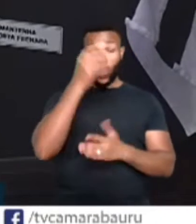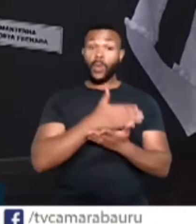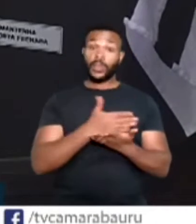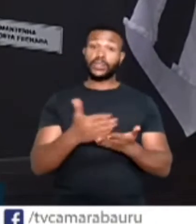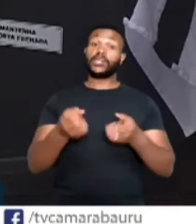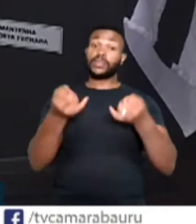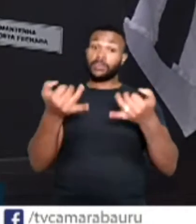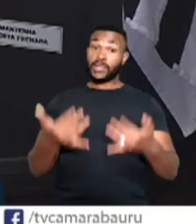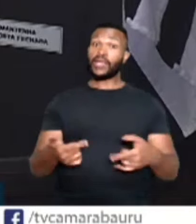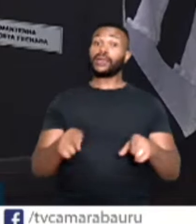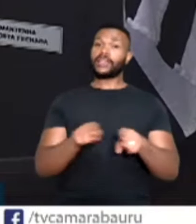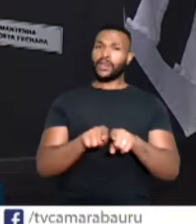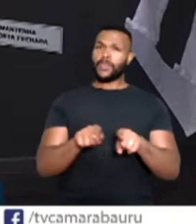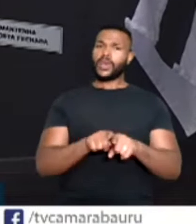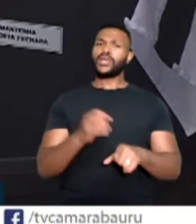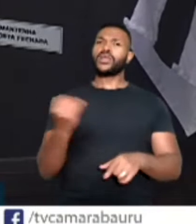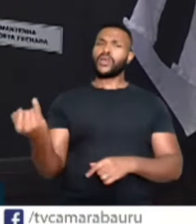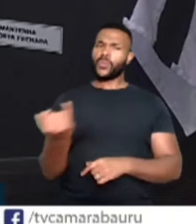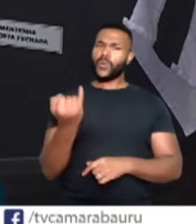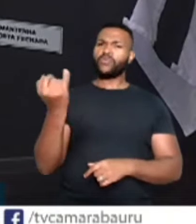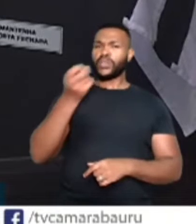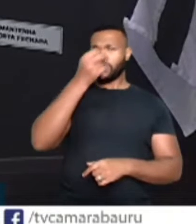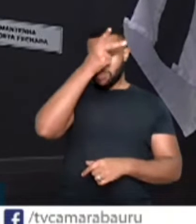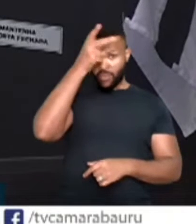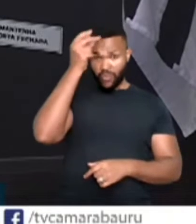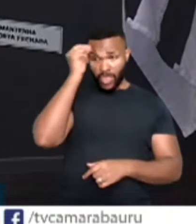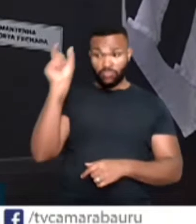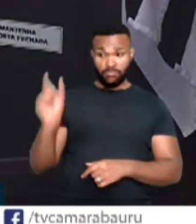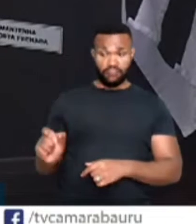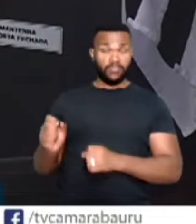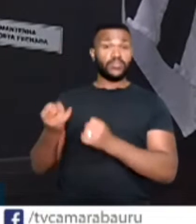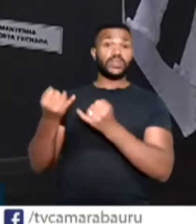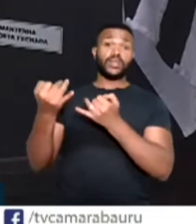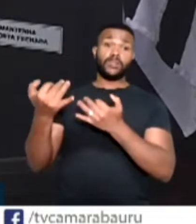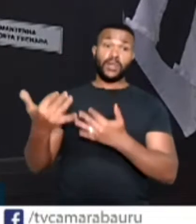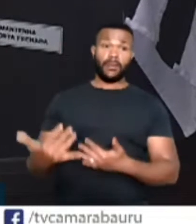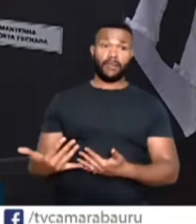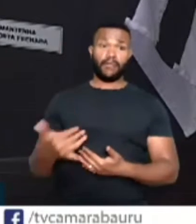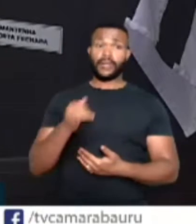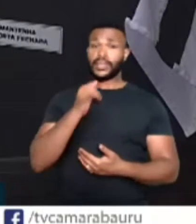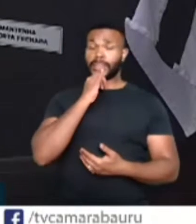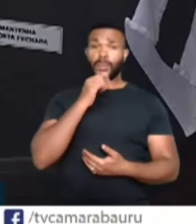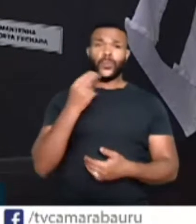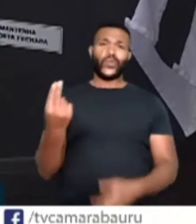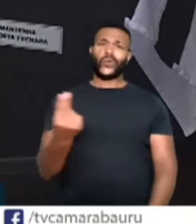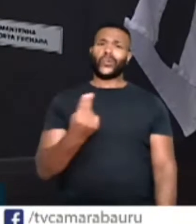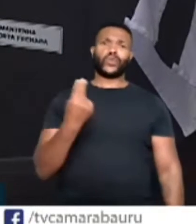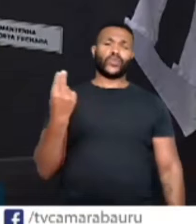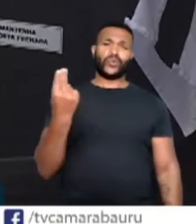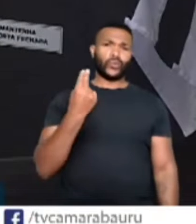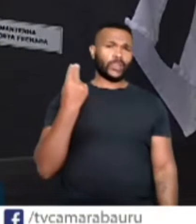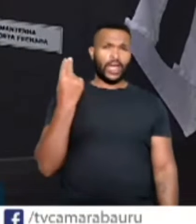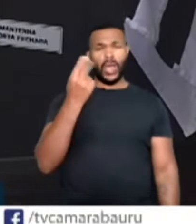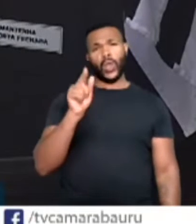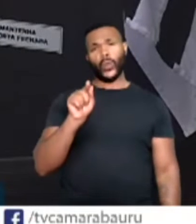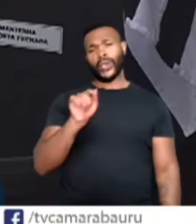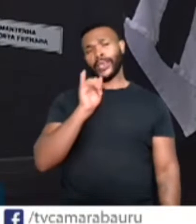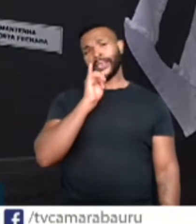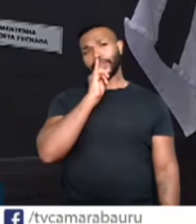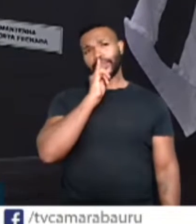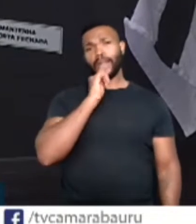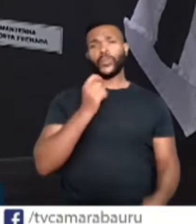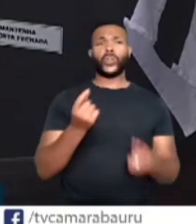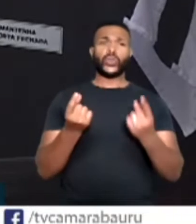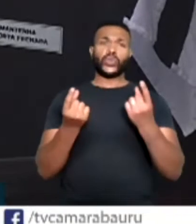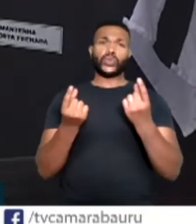muito importante que o senhor prefeito comece a esclarecer. Porque não dá. Para uma hora, sai o dinheiro de um lado,